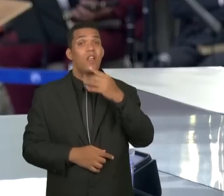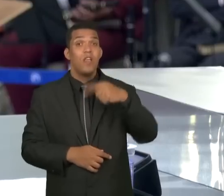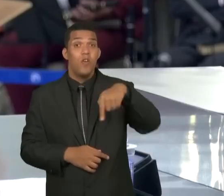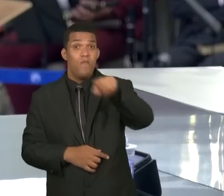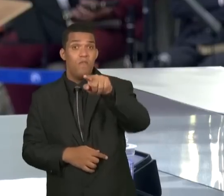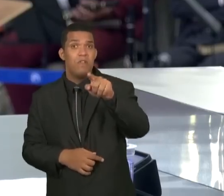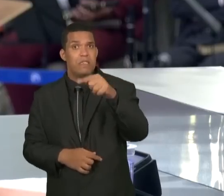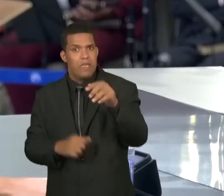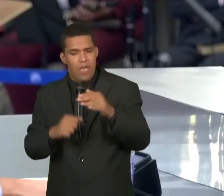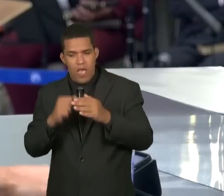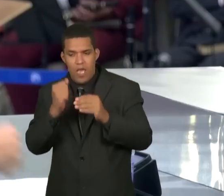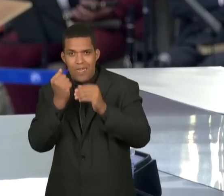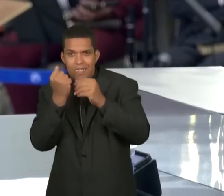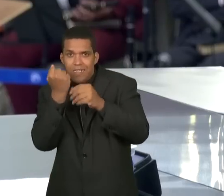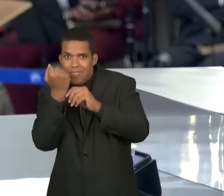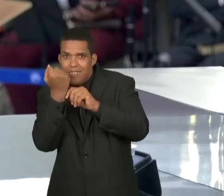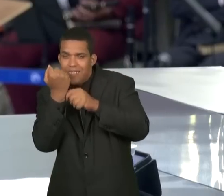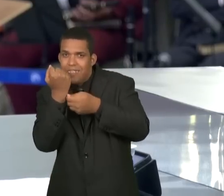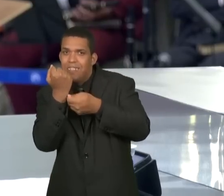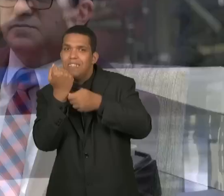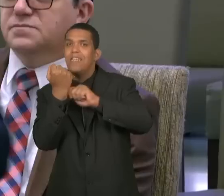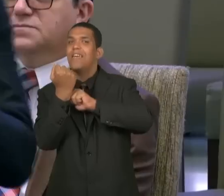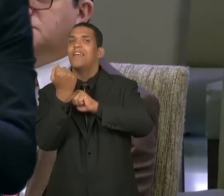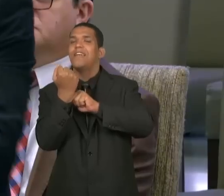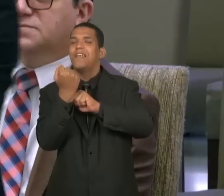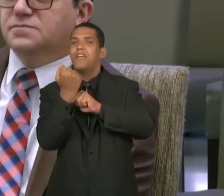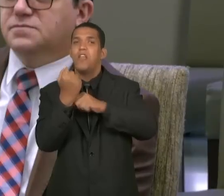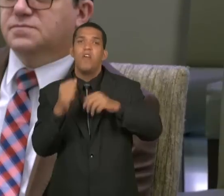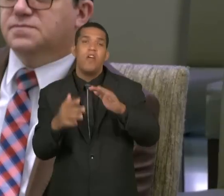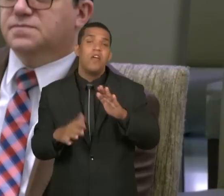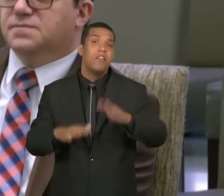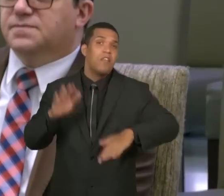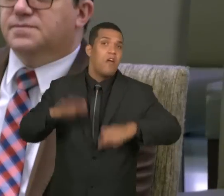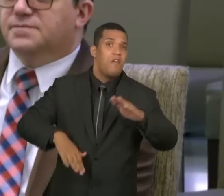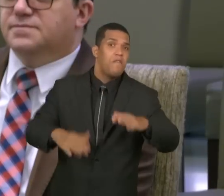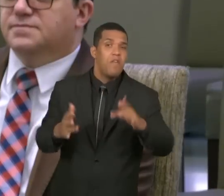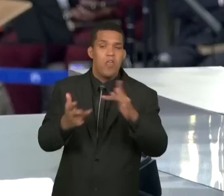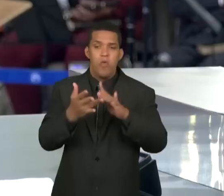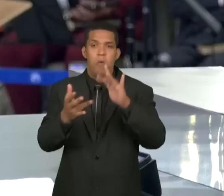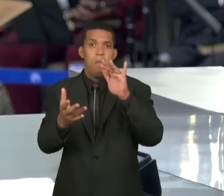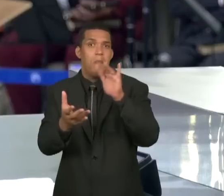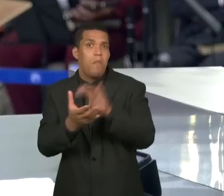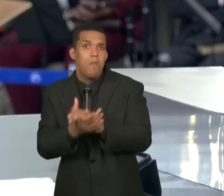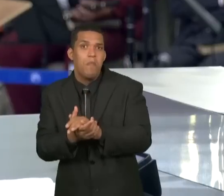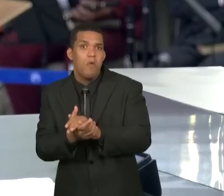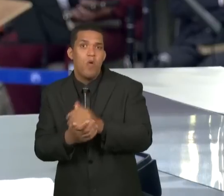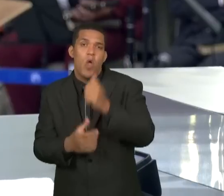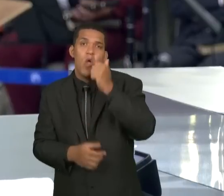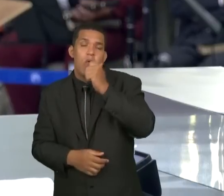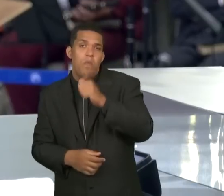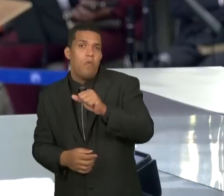seus ocultos Tem coisas que nem seu cônjuge Sabe tem coisas que nem seus pais imaginam